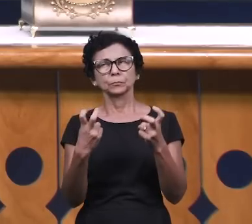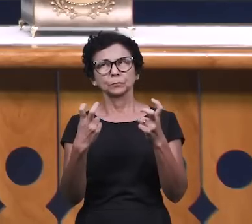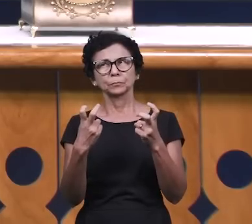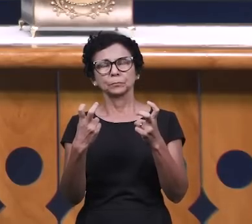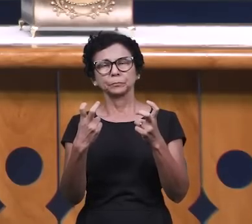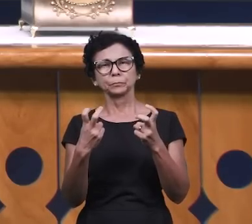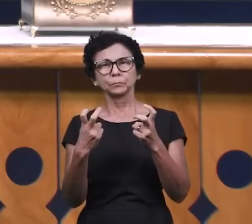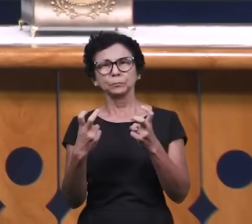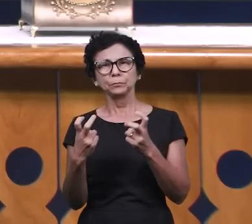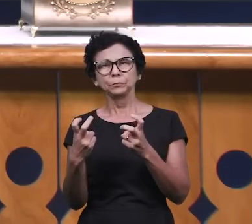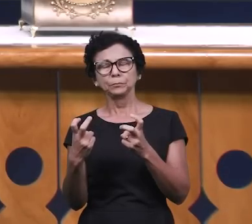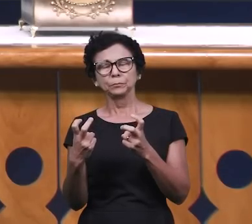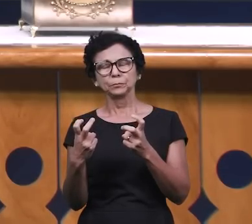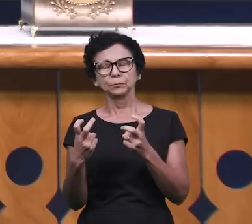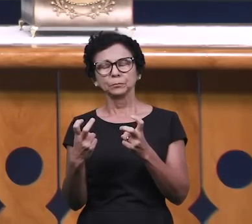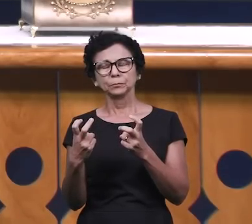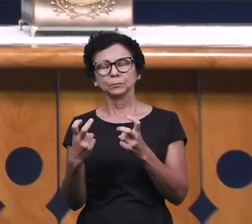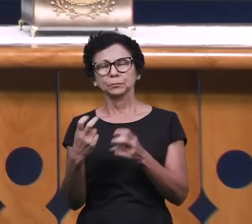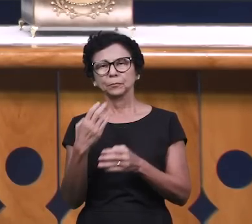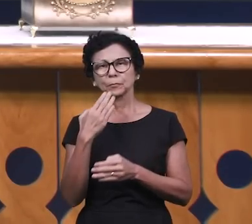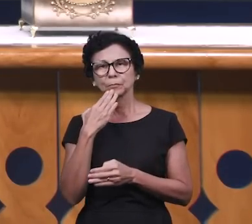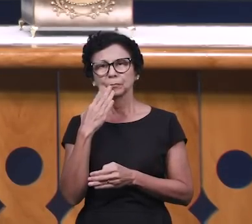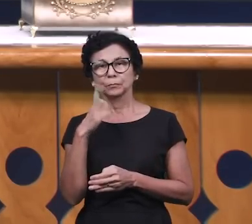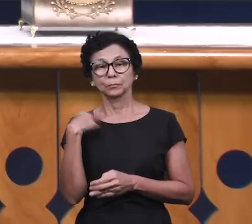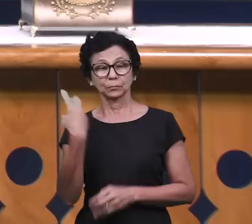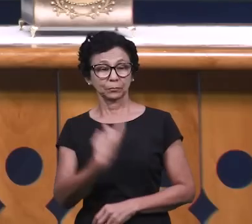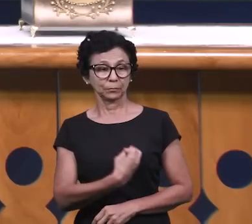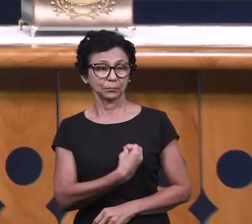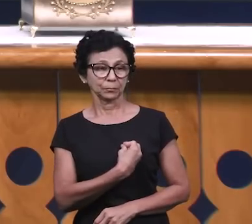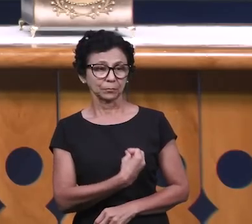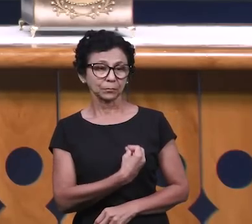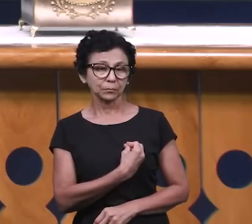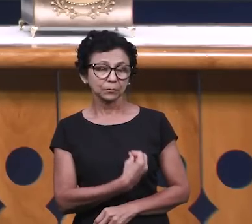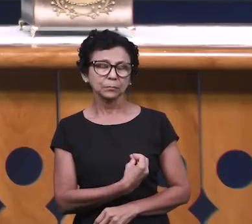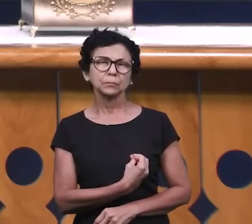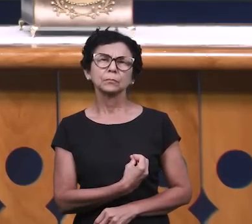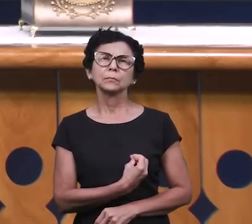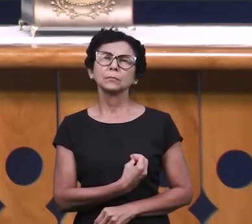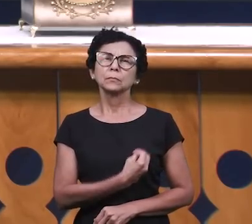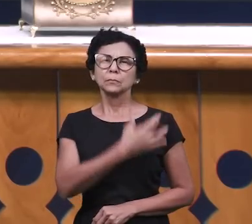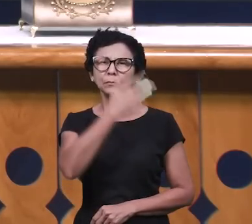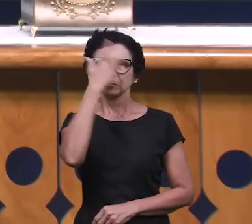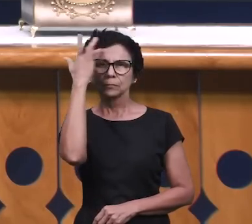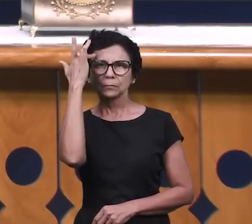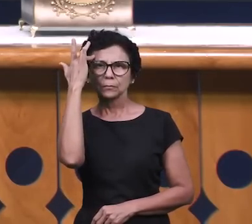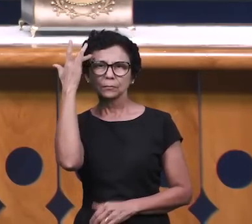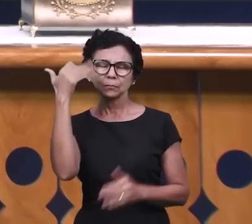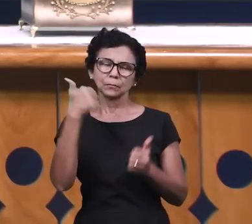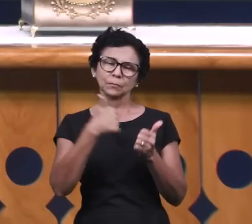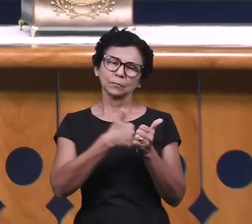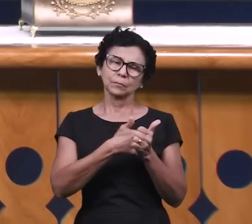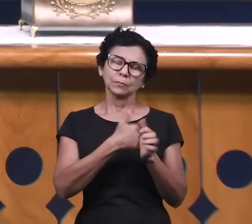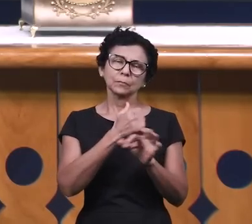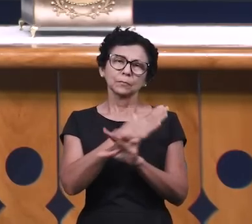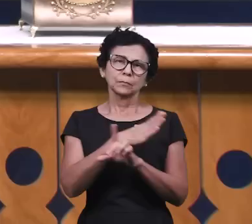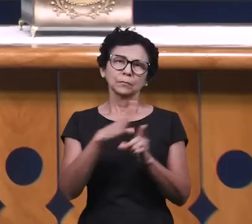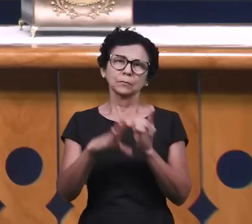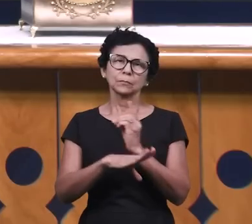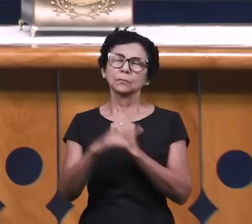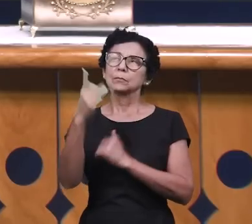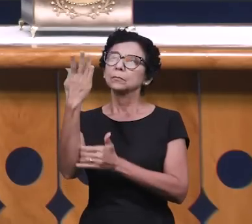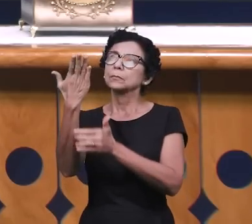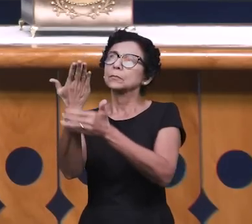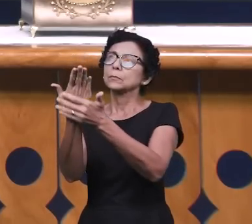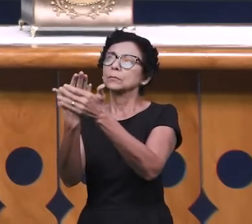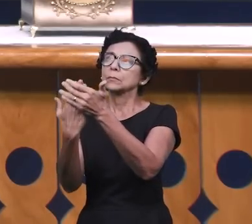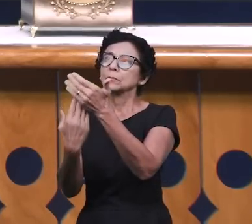mais uma vez em favor das nossas vidas, em todo aquele que está acompanhando esse culto. Que a tua boa